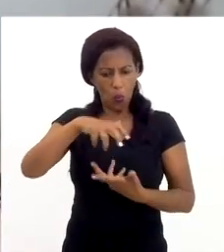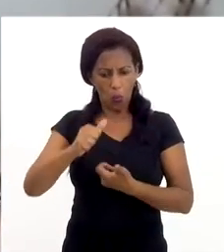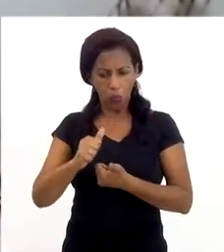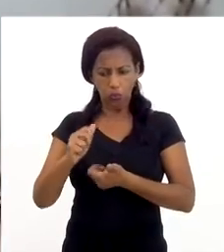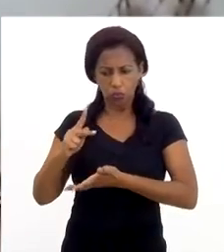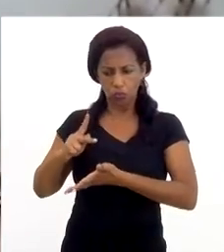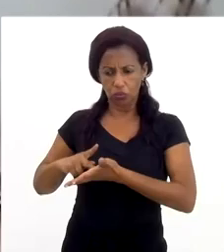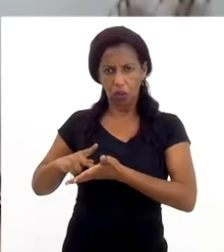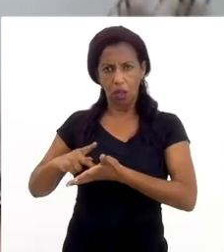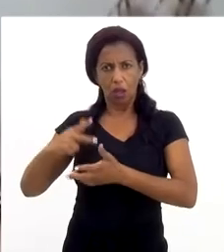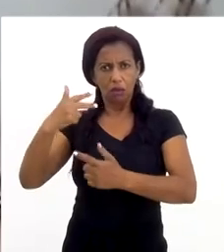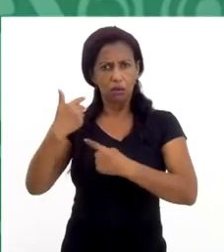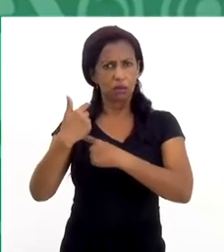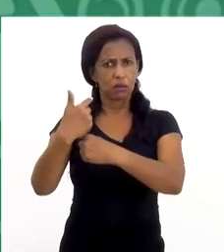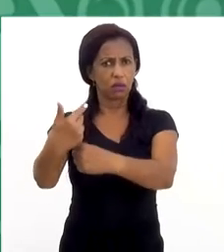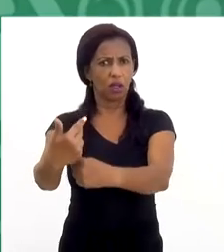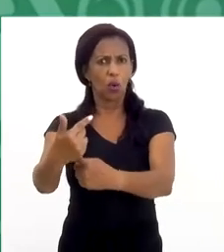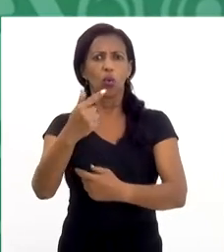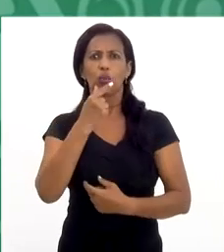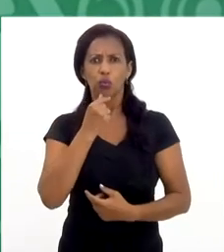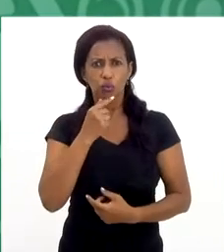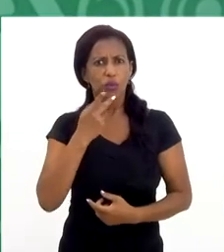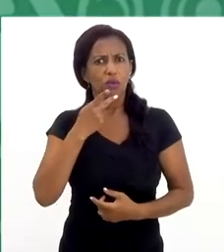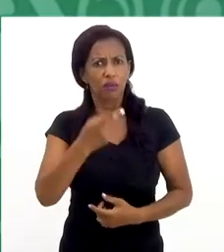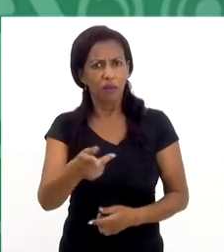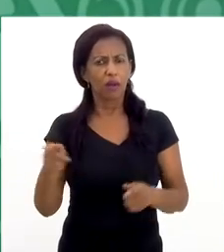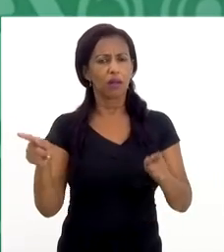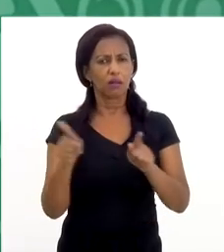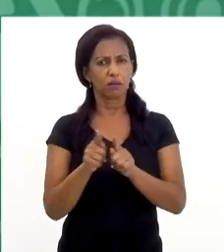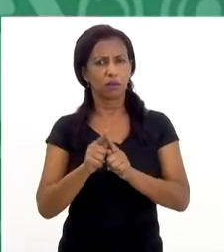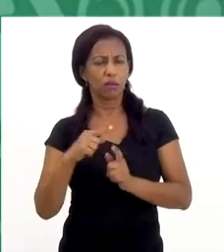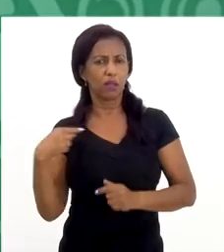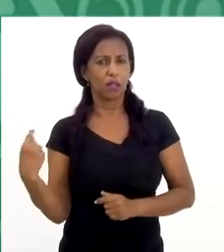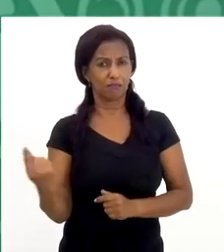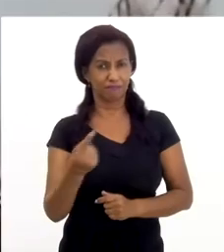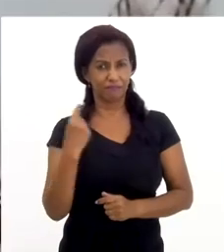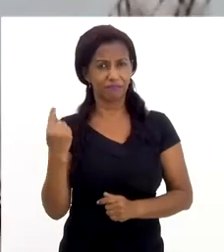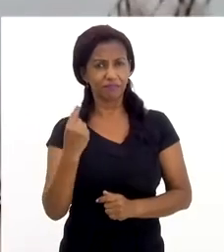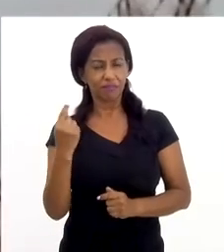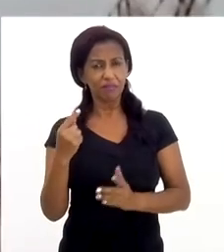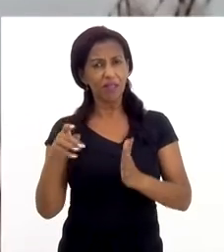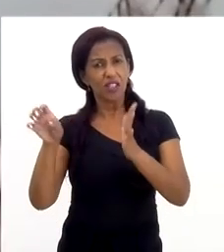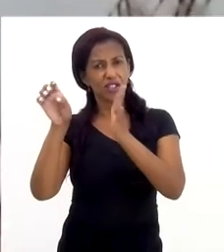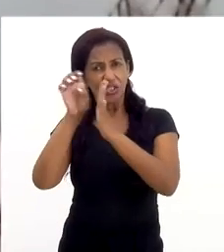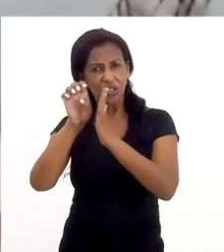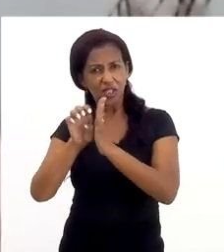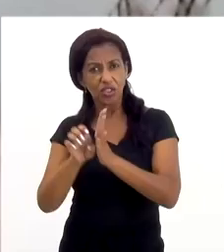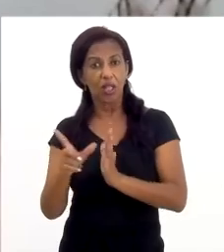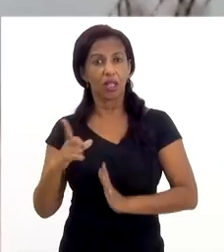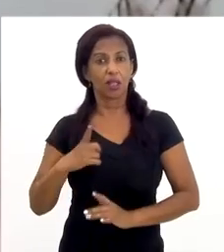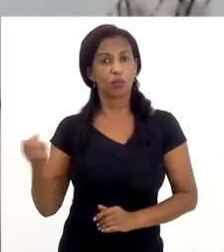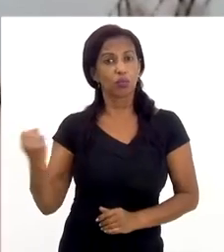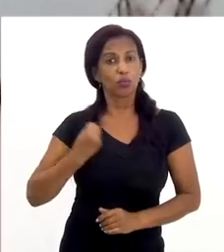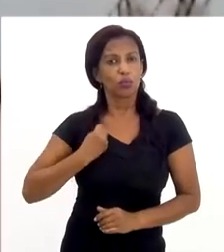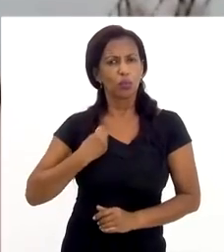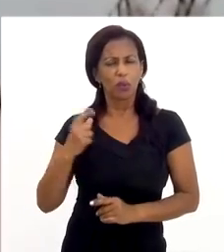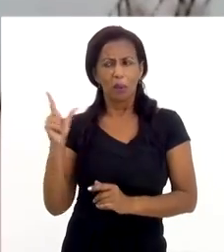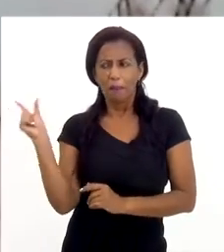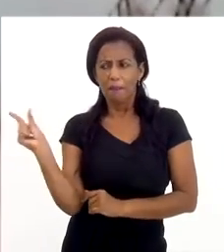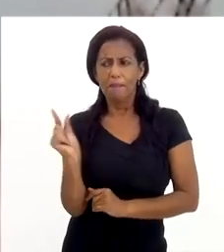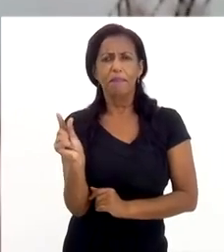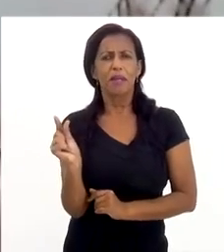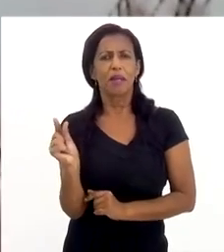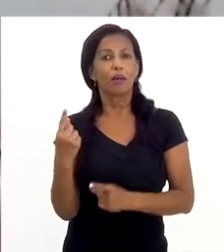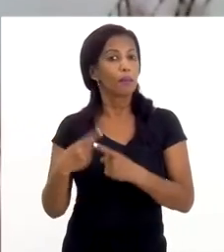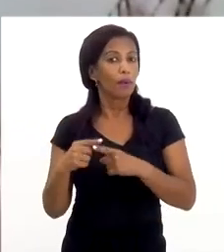do mundo real para o mundo virtual os nossos meninos falam pouco e nas nossas estatísticas nós temos um